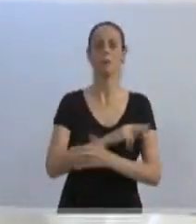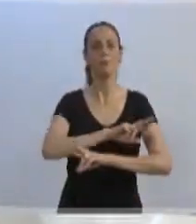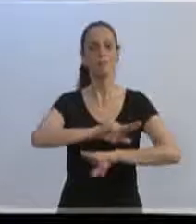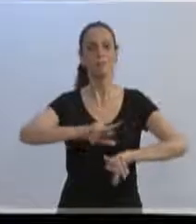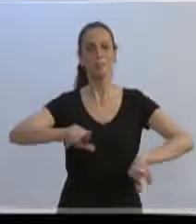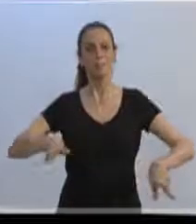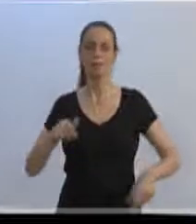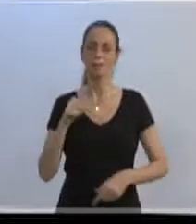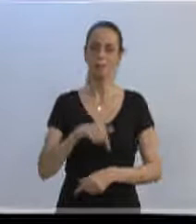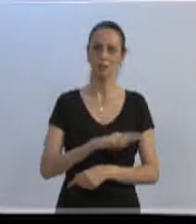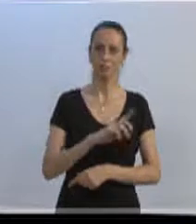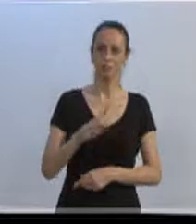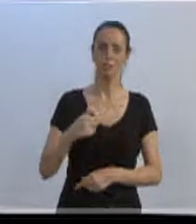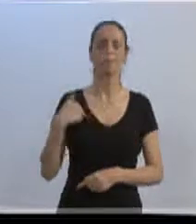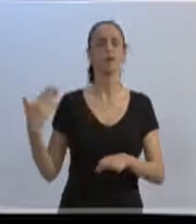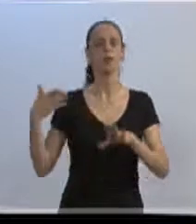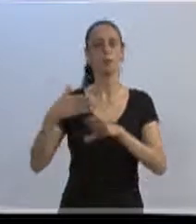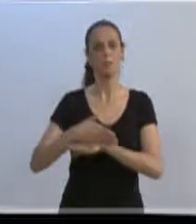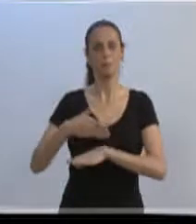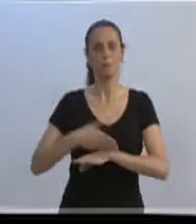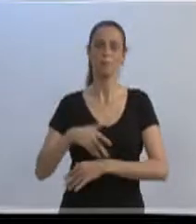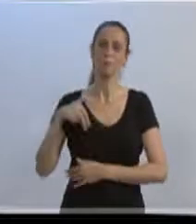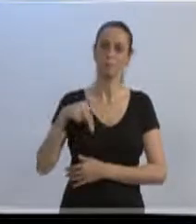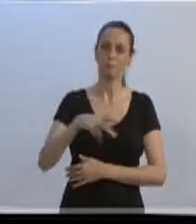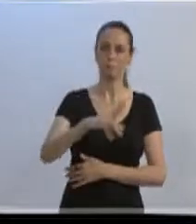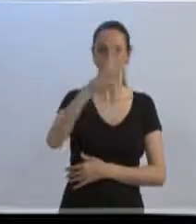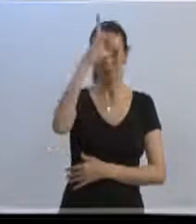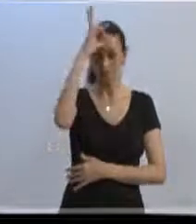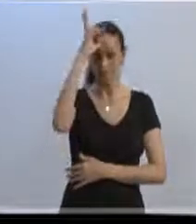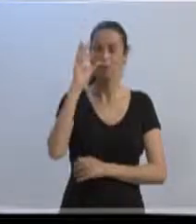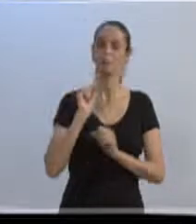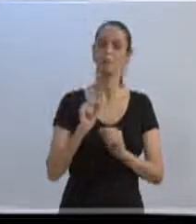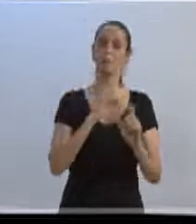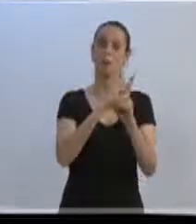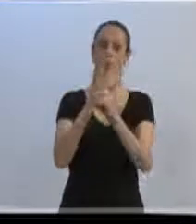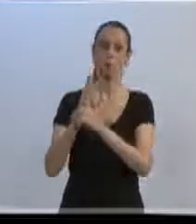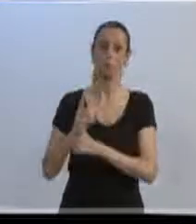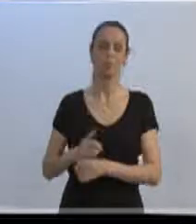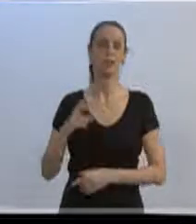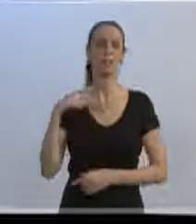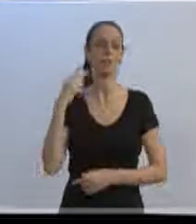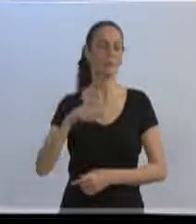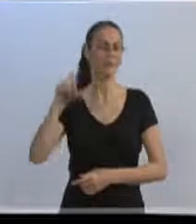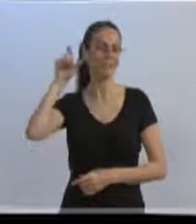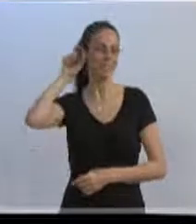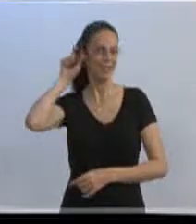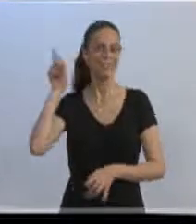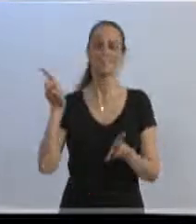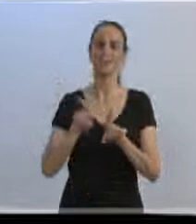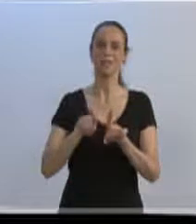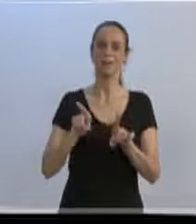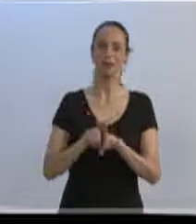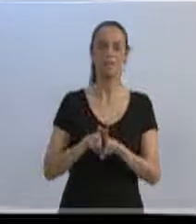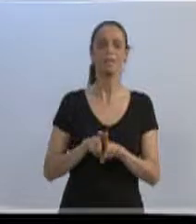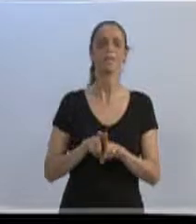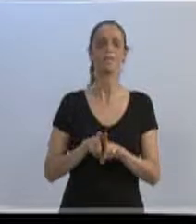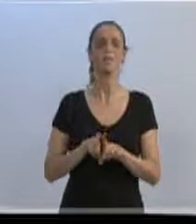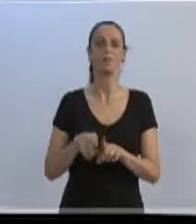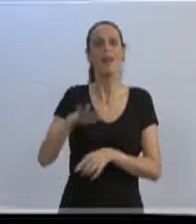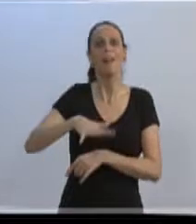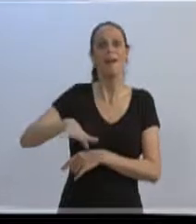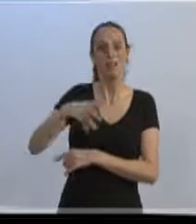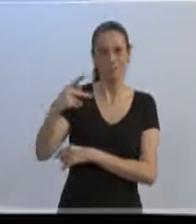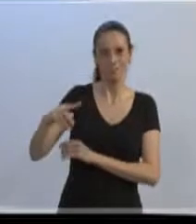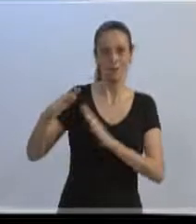município estive participando dessa caminhada na vila itoupava onde pode encontrar que vereadores manta também né ali na sua região